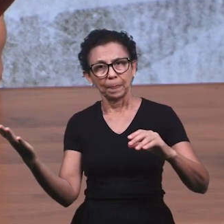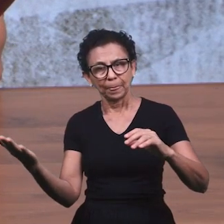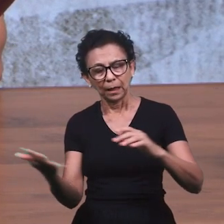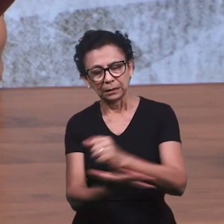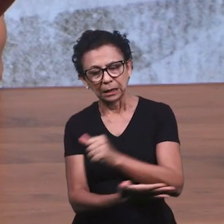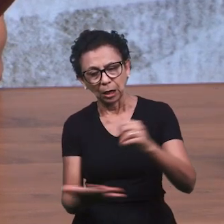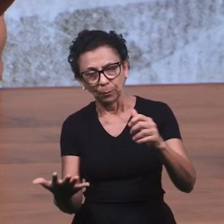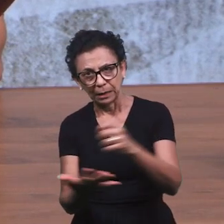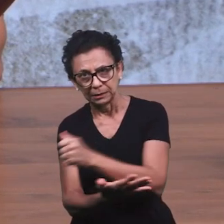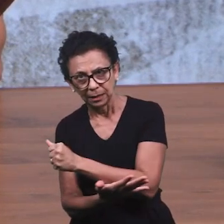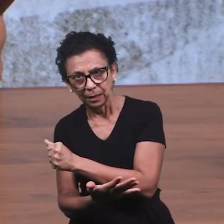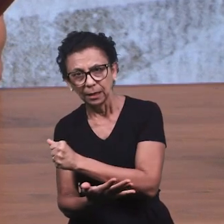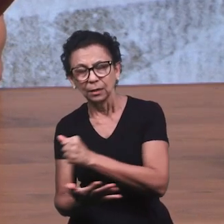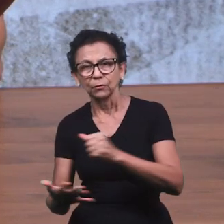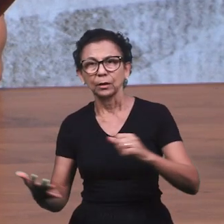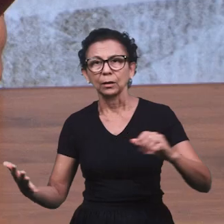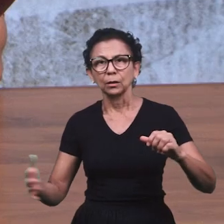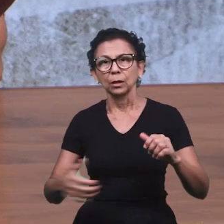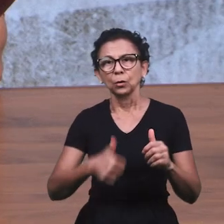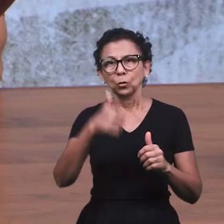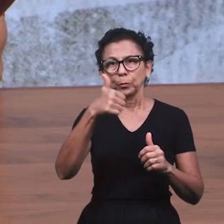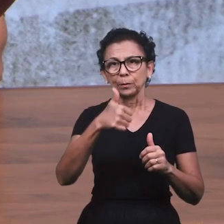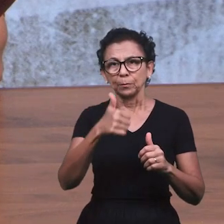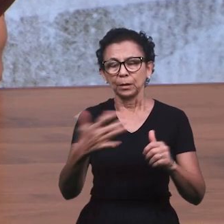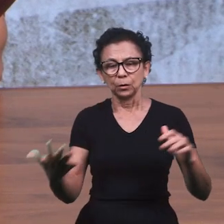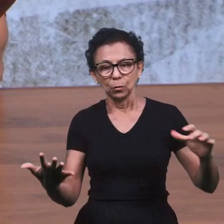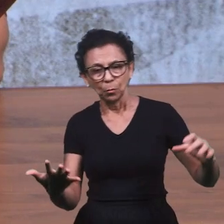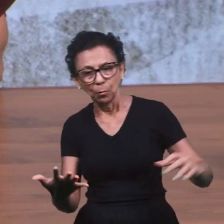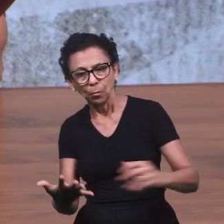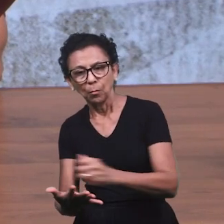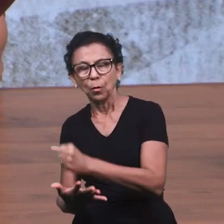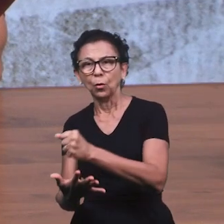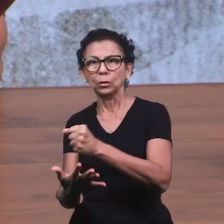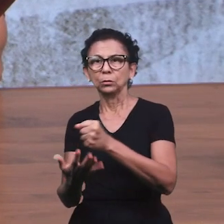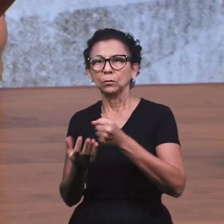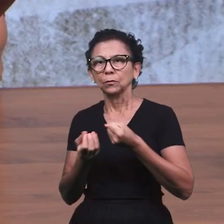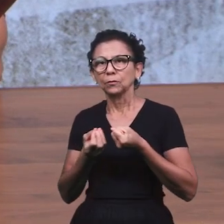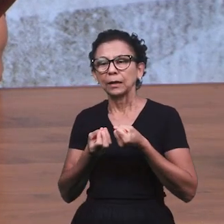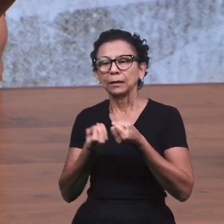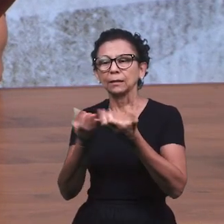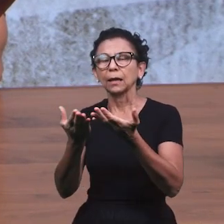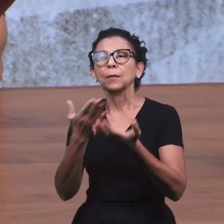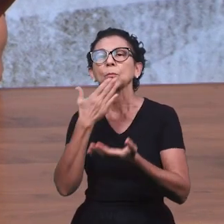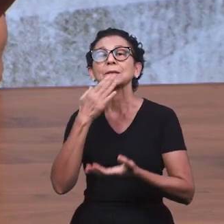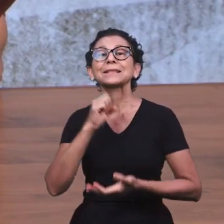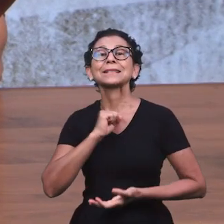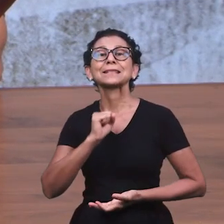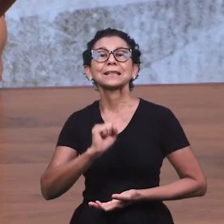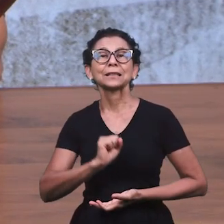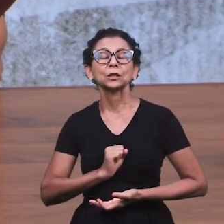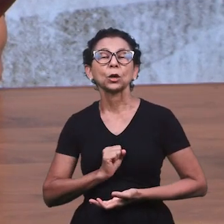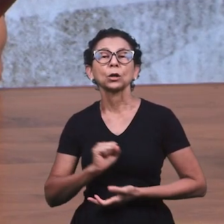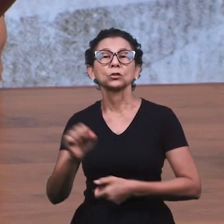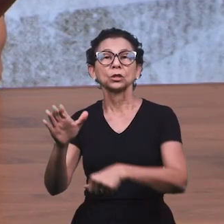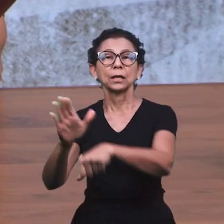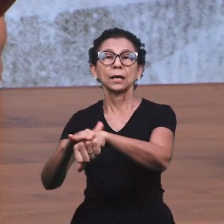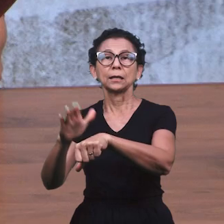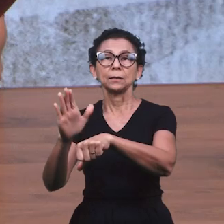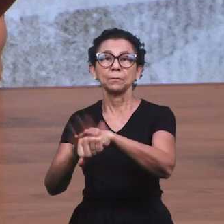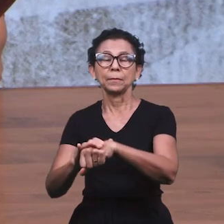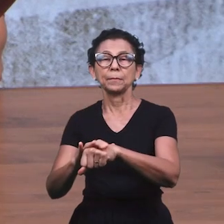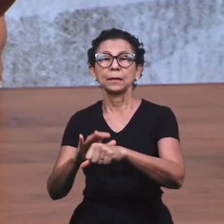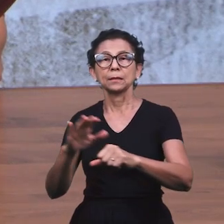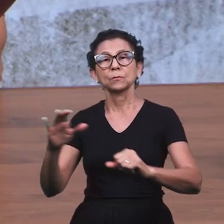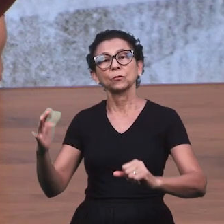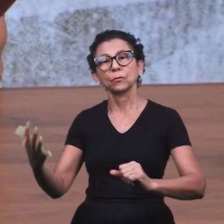um molho das primícias da vossa cega ao sacerdote. E ele moverá o